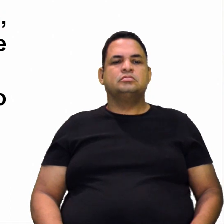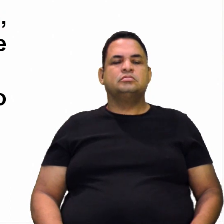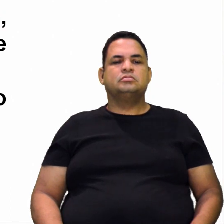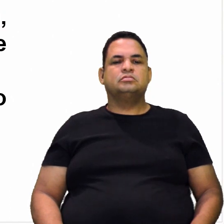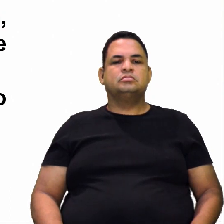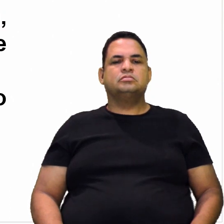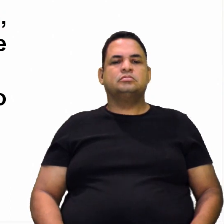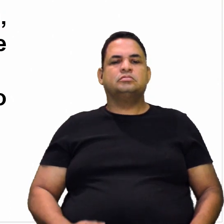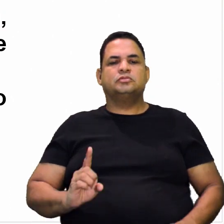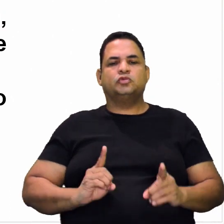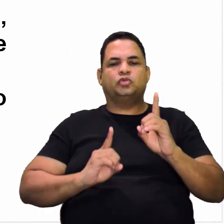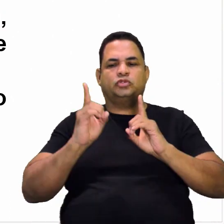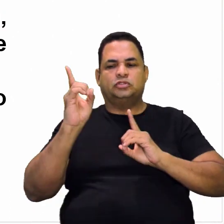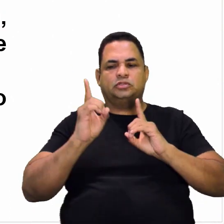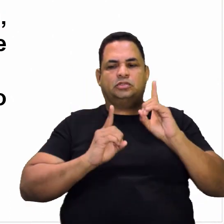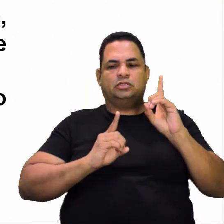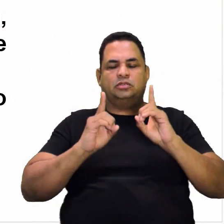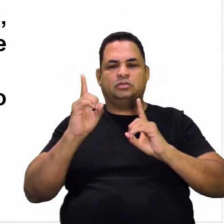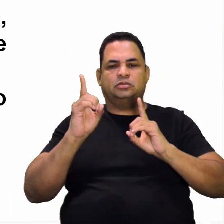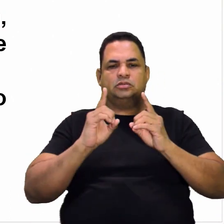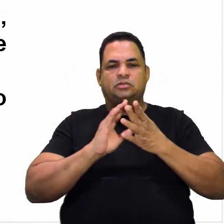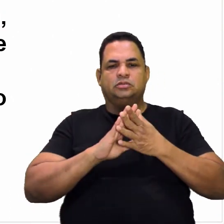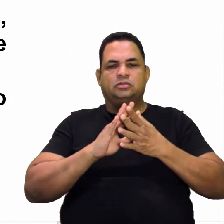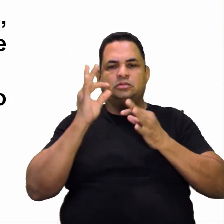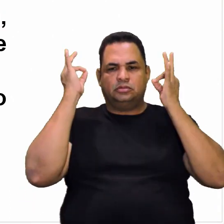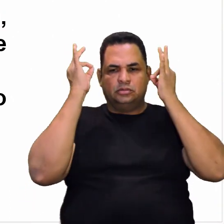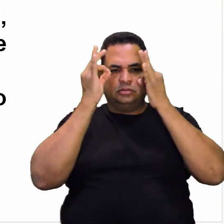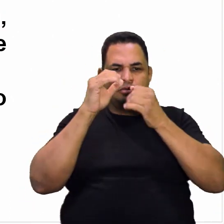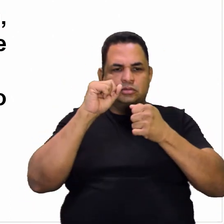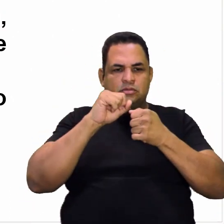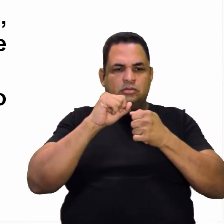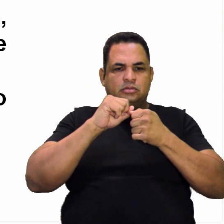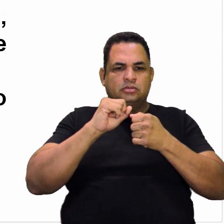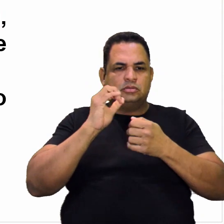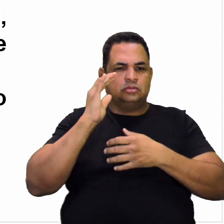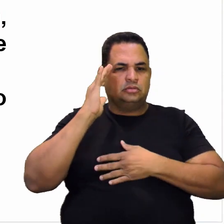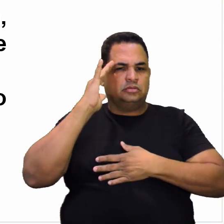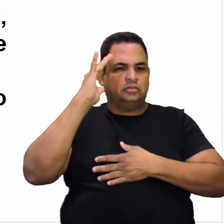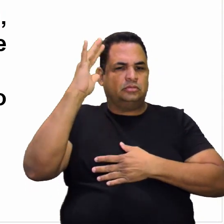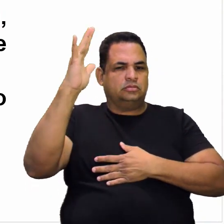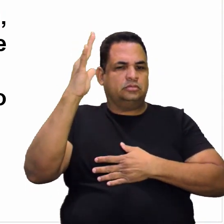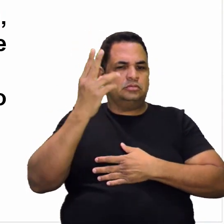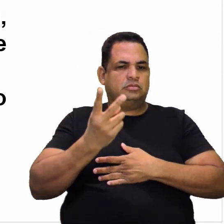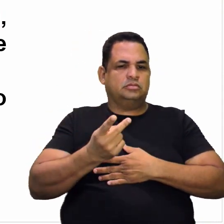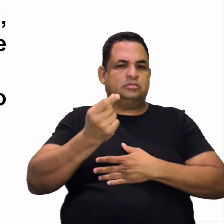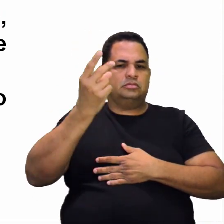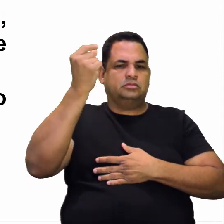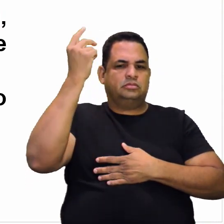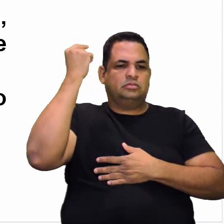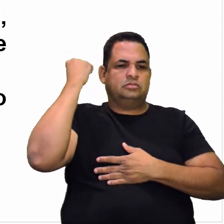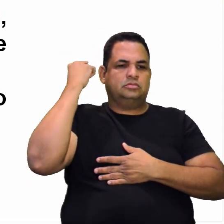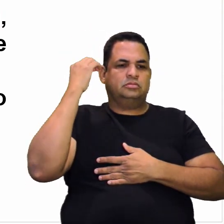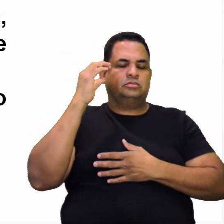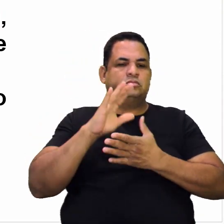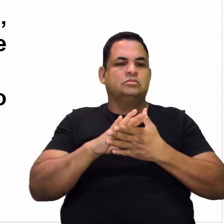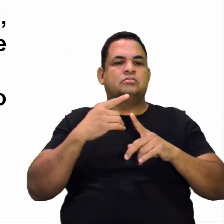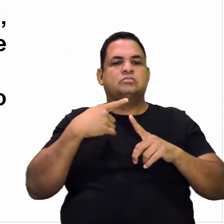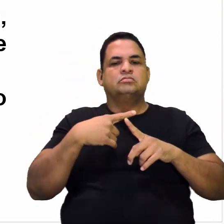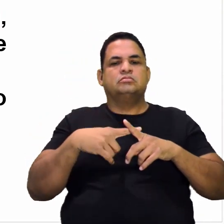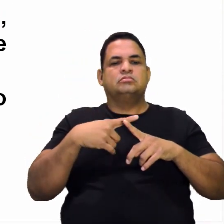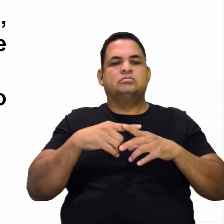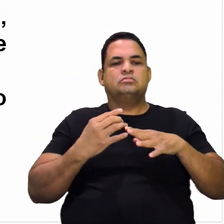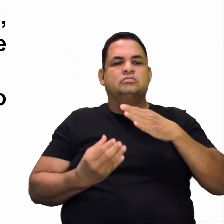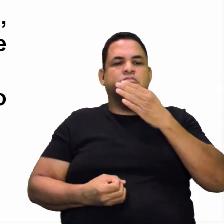Os deuses gregos fazem parte do imaginário coletivo da antiguidade sobre